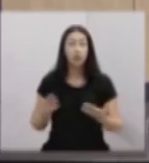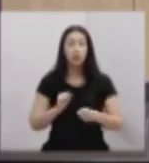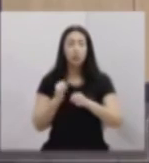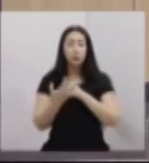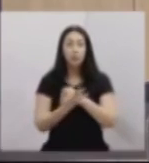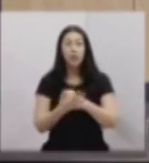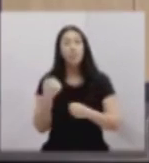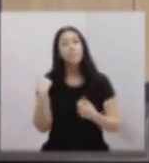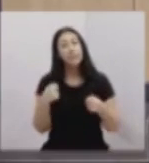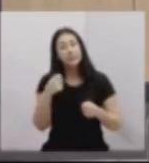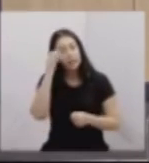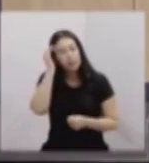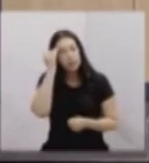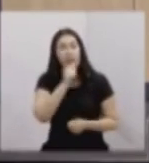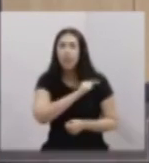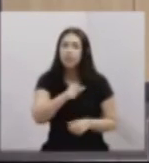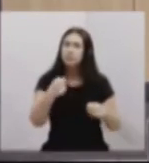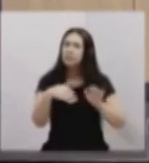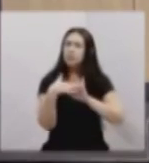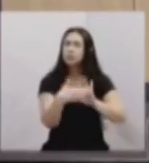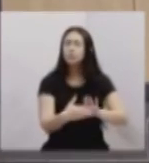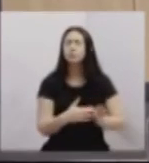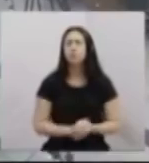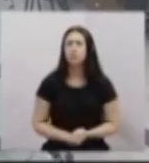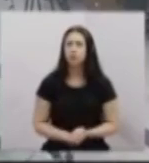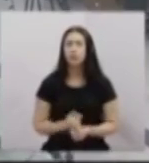seja reconhecido que eles precisam de fôlego. Sou favorável.